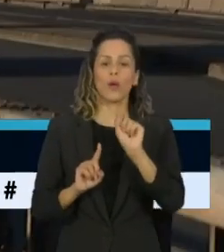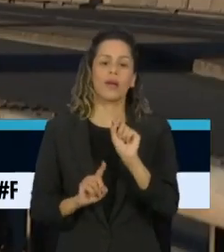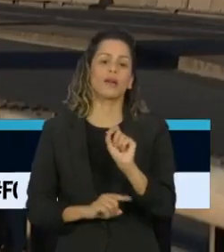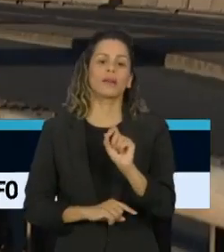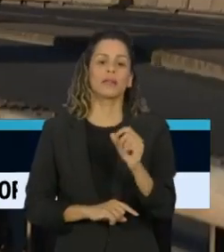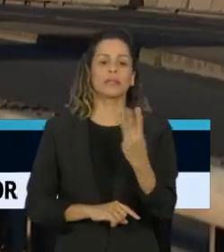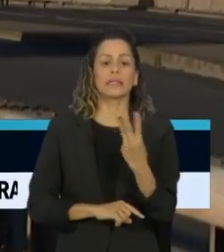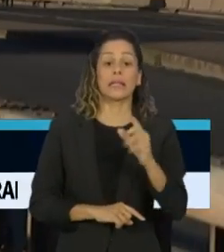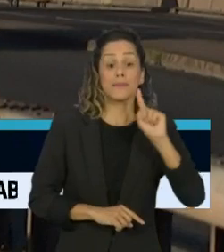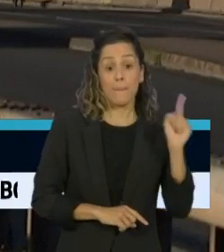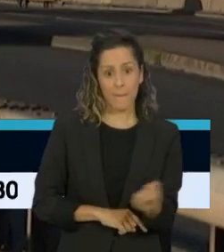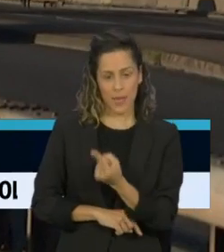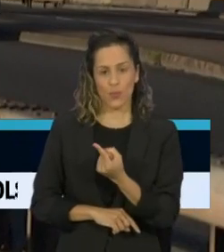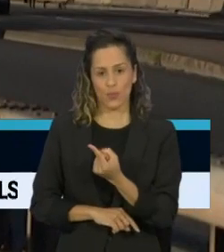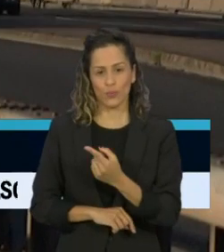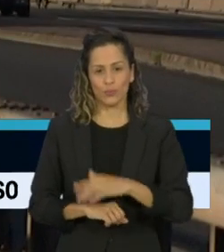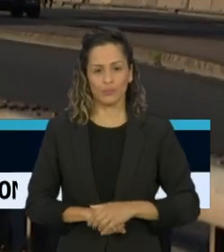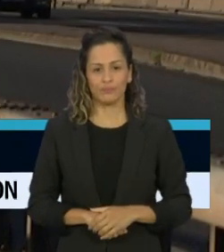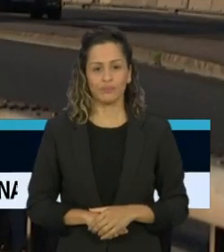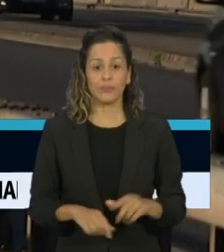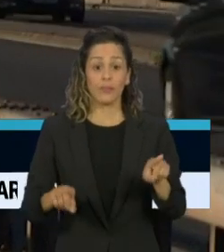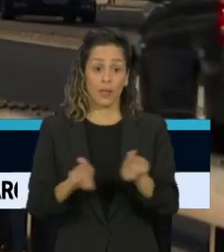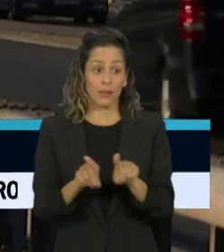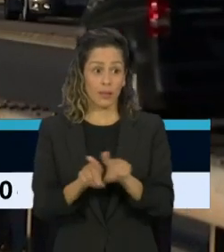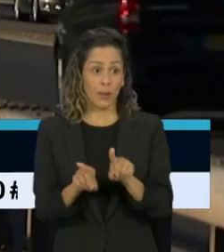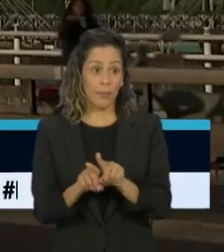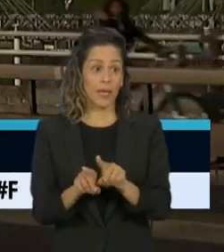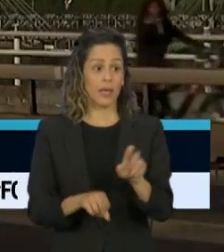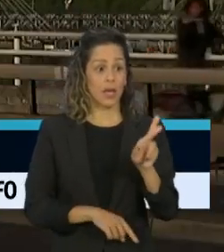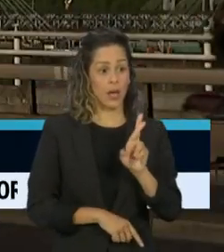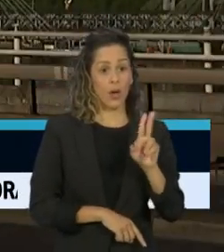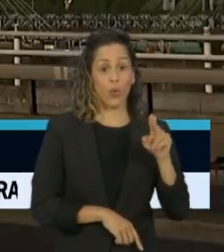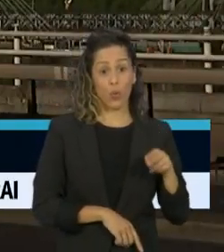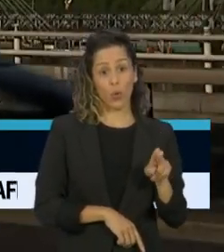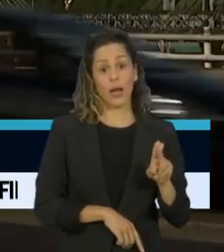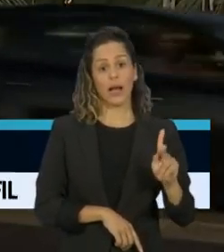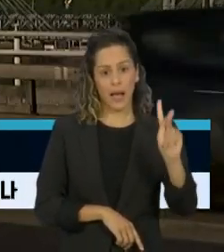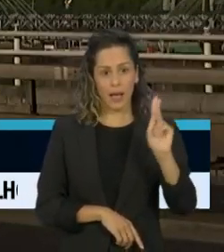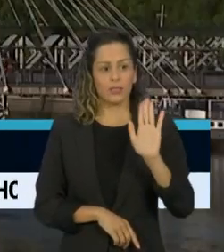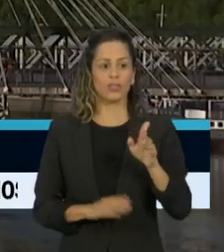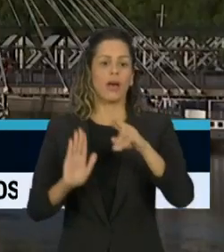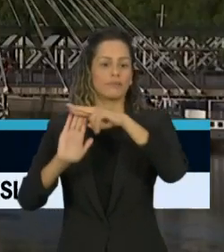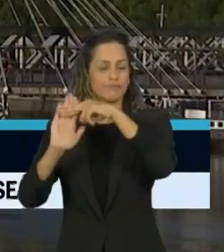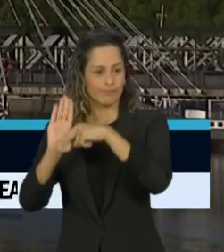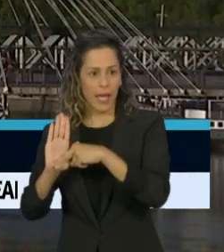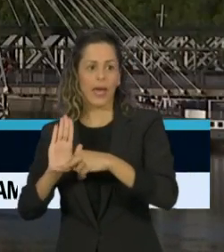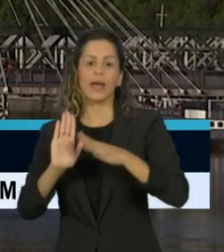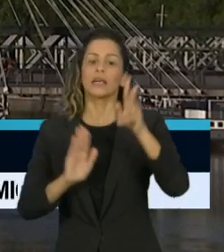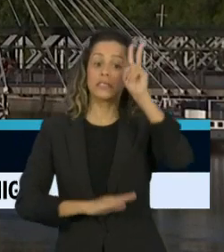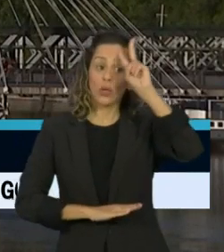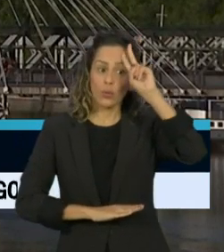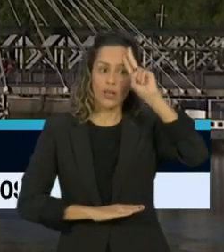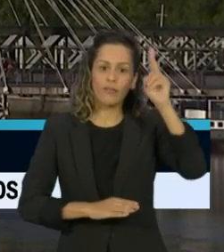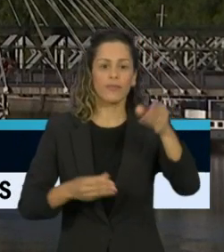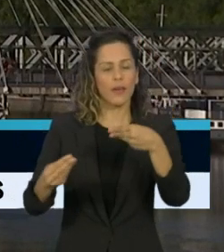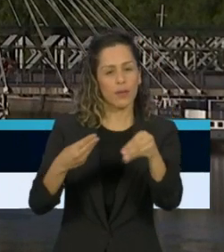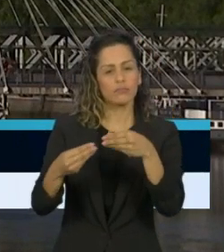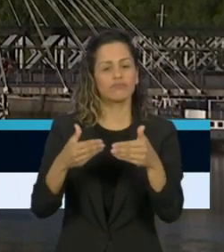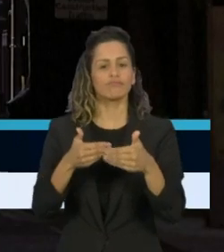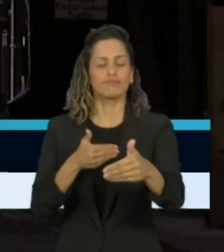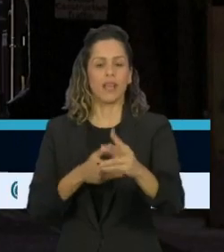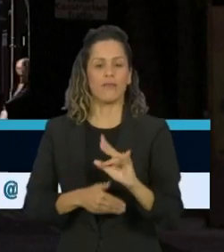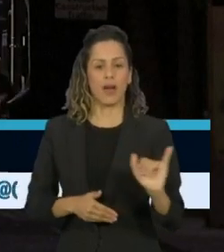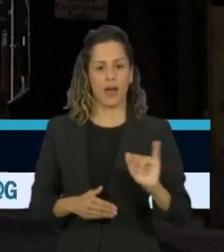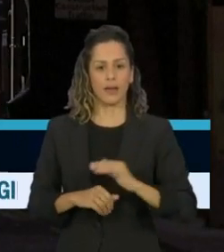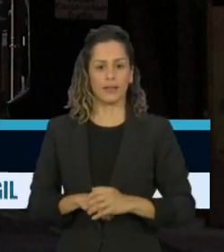33.340. No Reino Unido, as medidas de flexibilização da quarentena devem começar na segunda-feira. O país é o mais atingido na Europa,